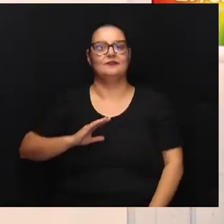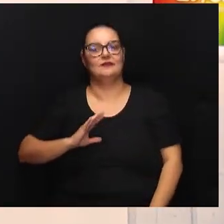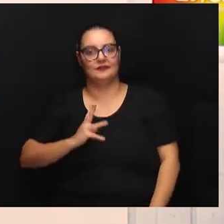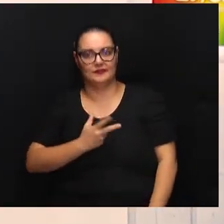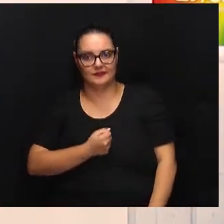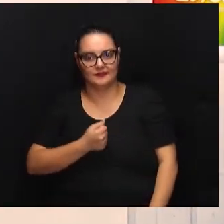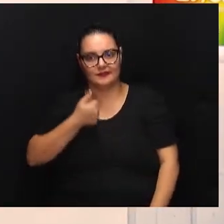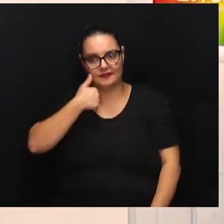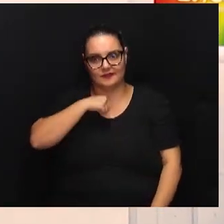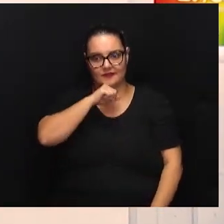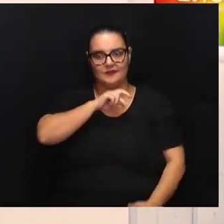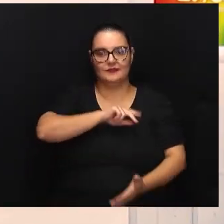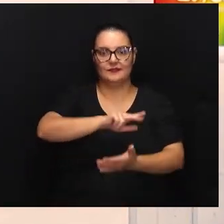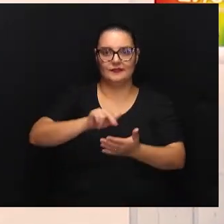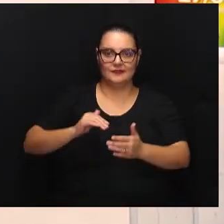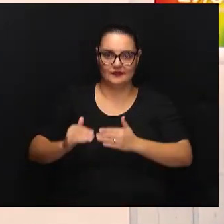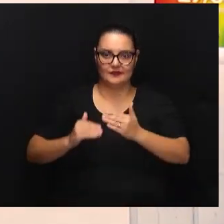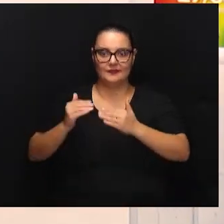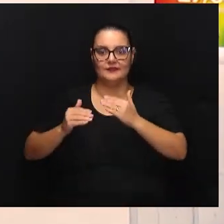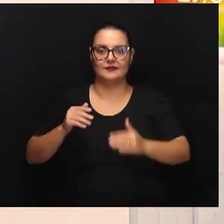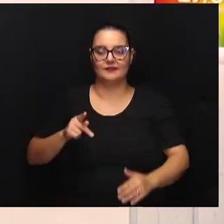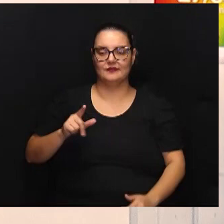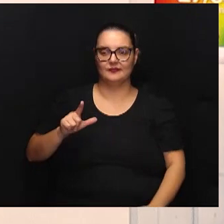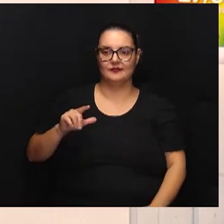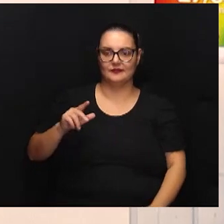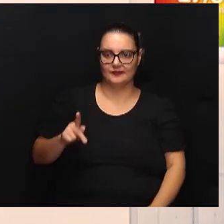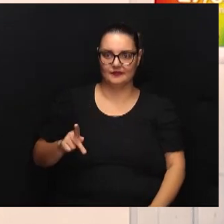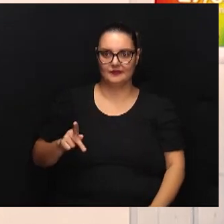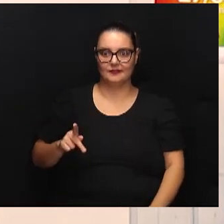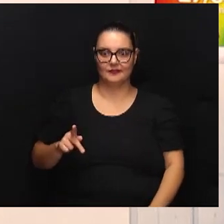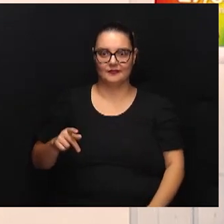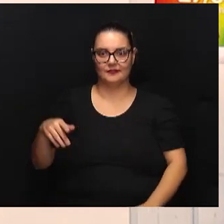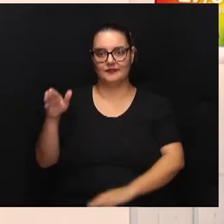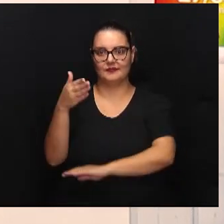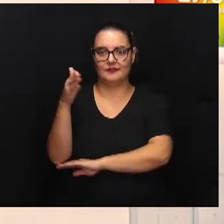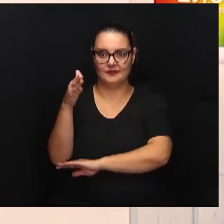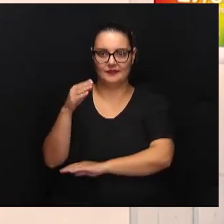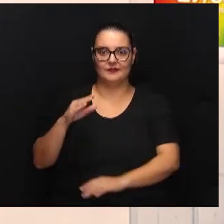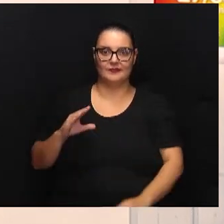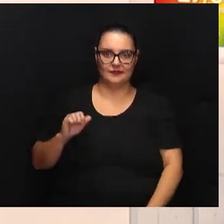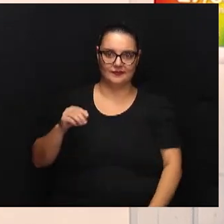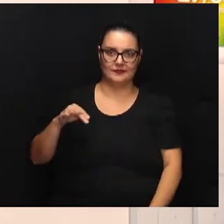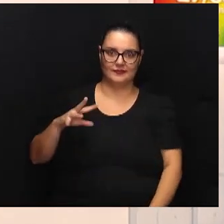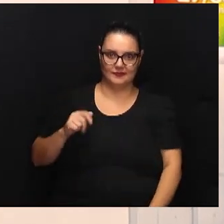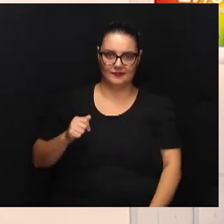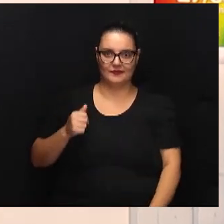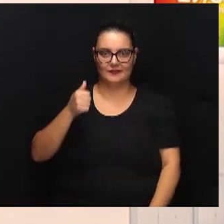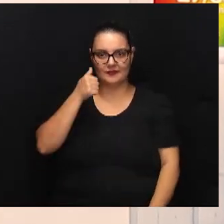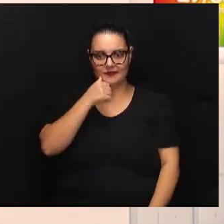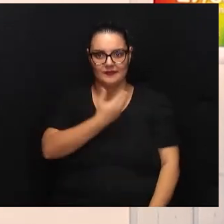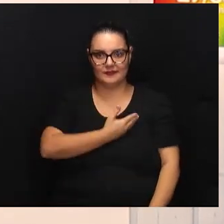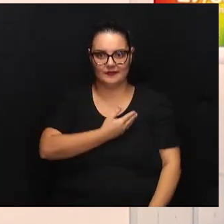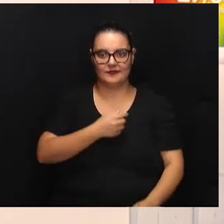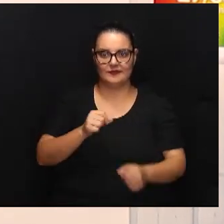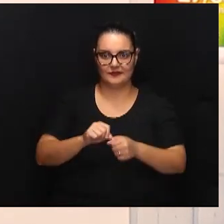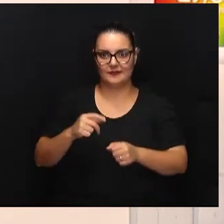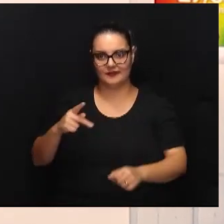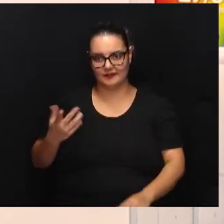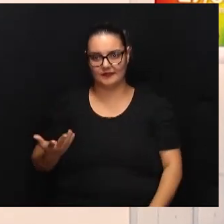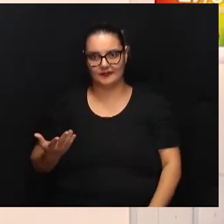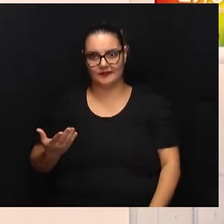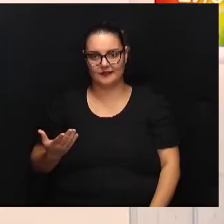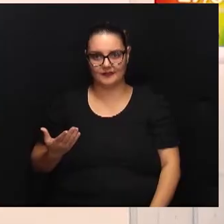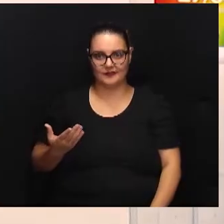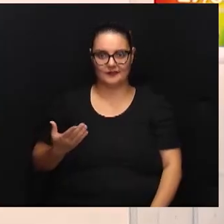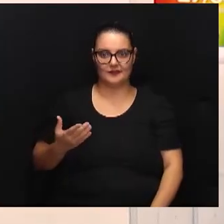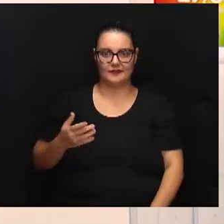PLPs. Trouxe a bandeirinha da Camila, que uma amiga dela fez para ela na escola. Está escrito: pessoas preconceituosas, meu sapatão pisa